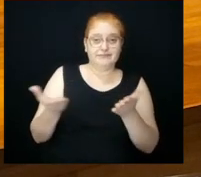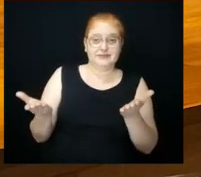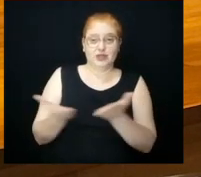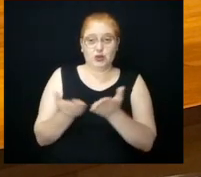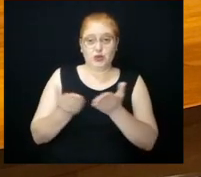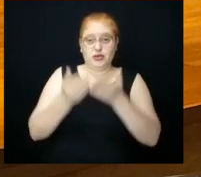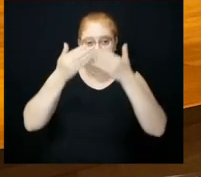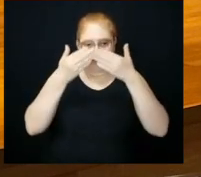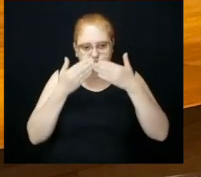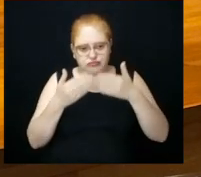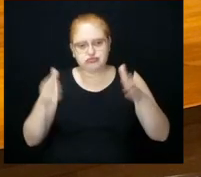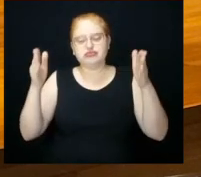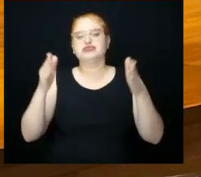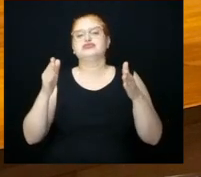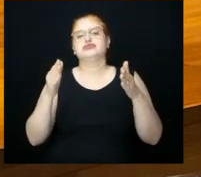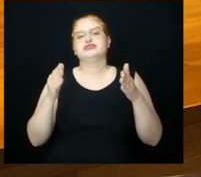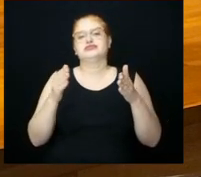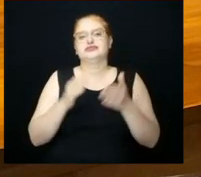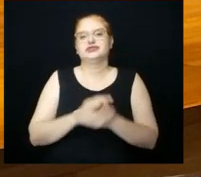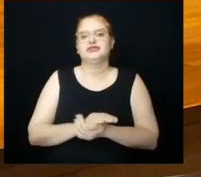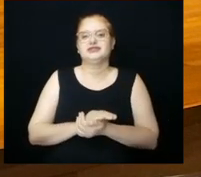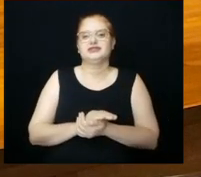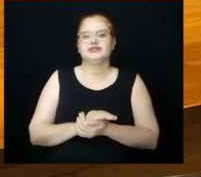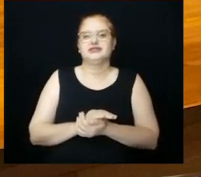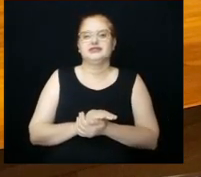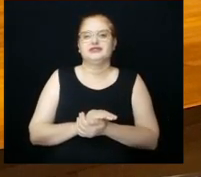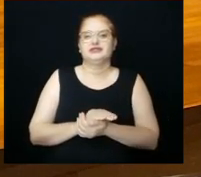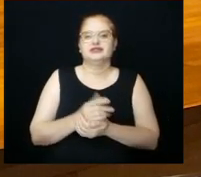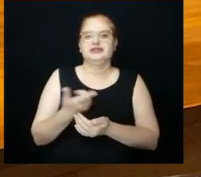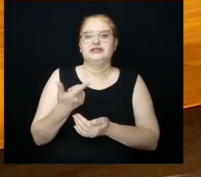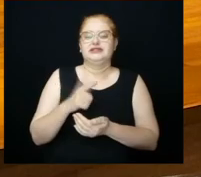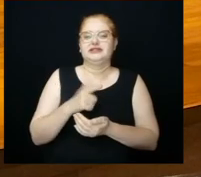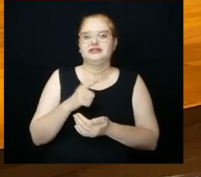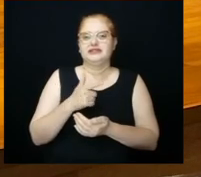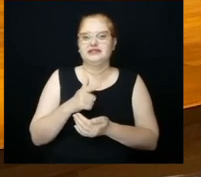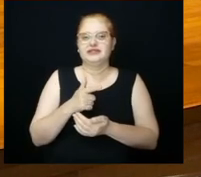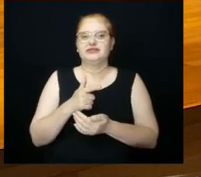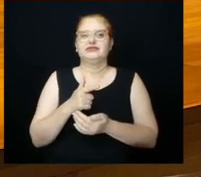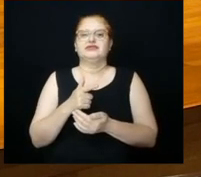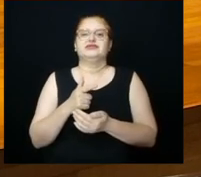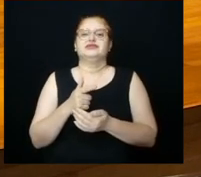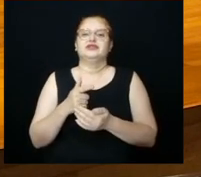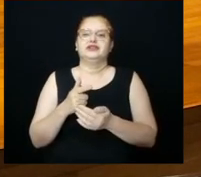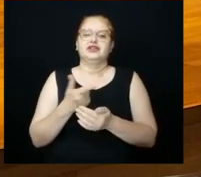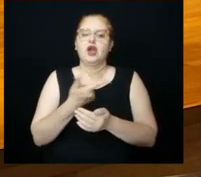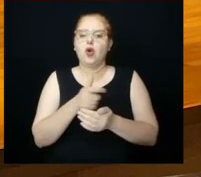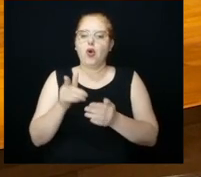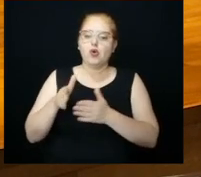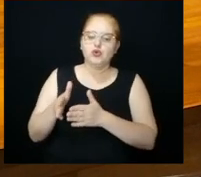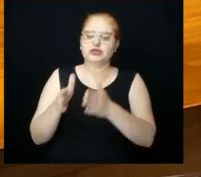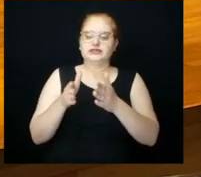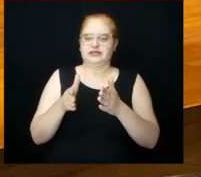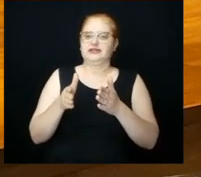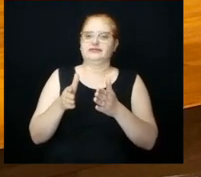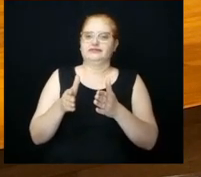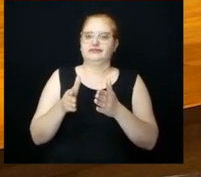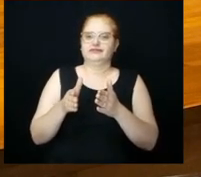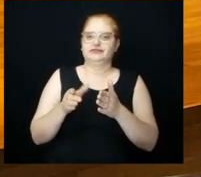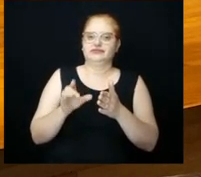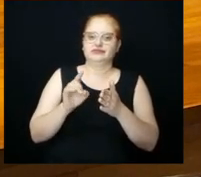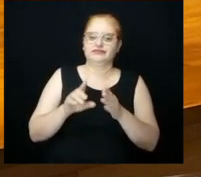se abre aos nossos olhos não se entrecruza com outra nenhuma. Está mais deitada que os